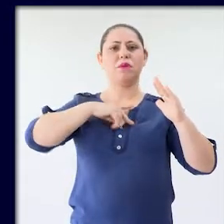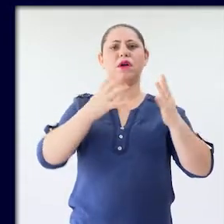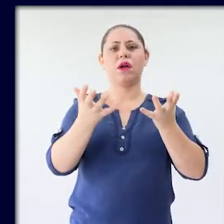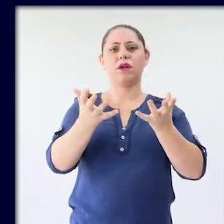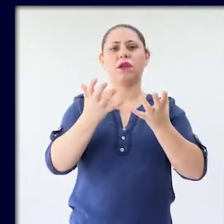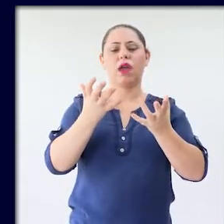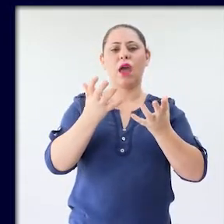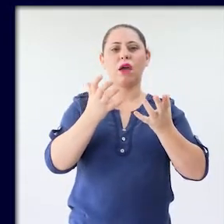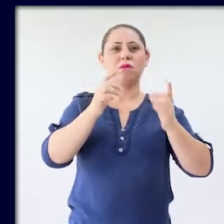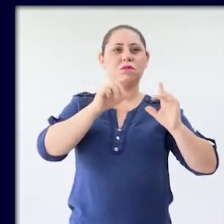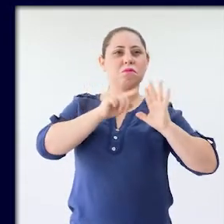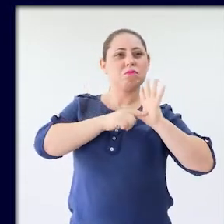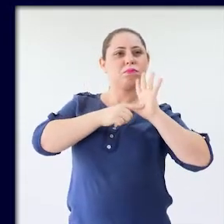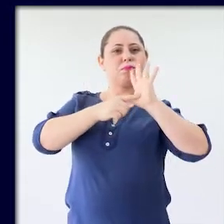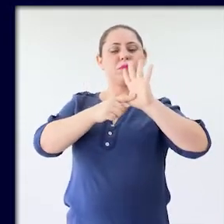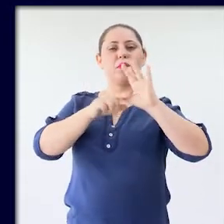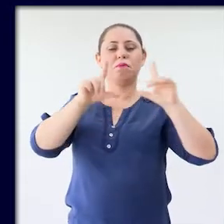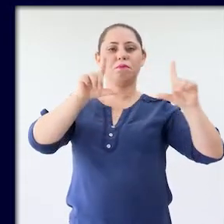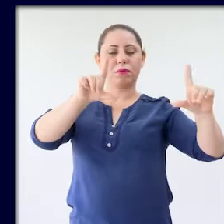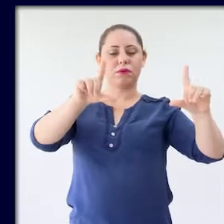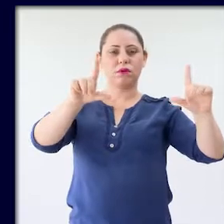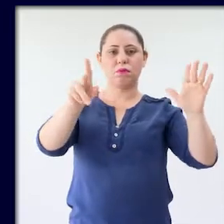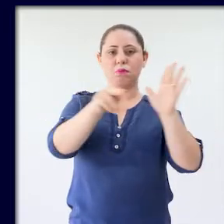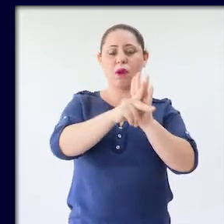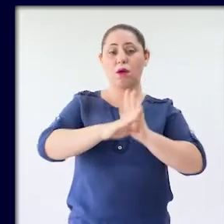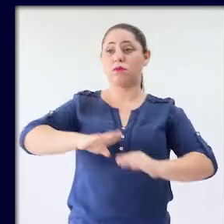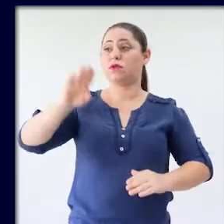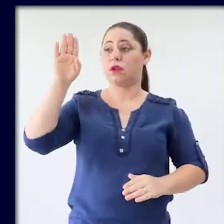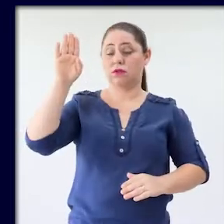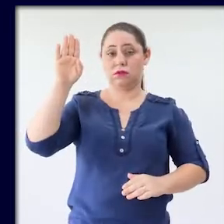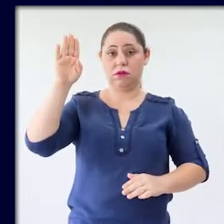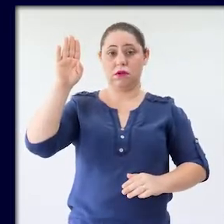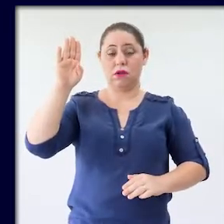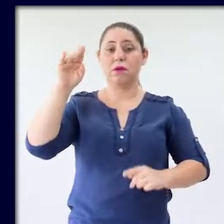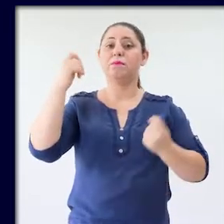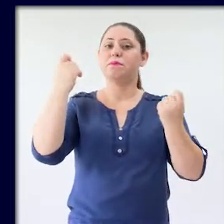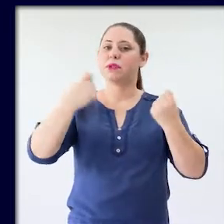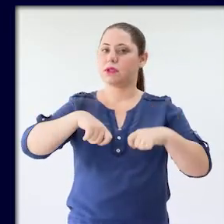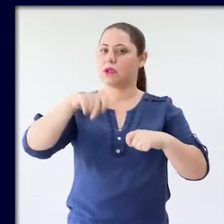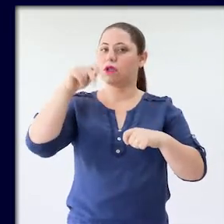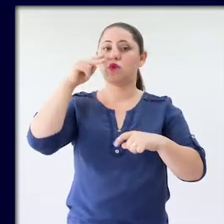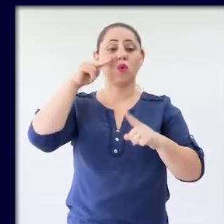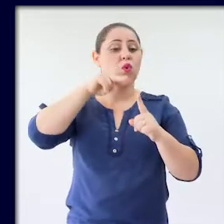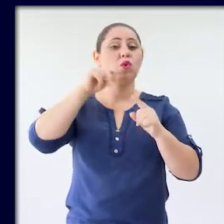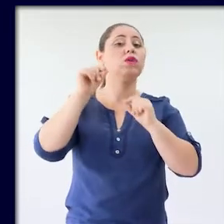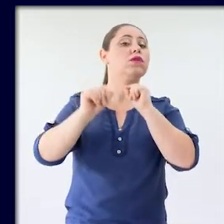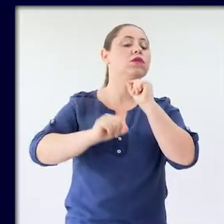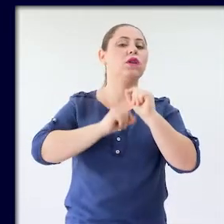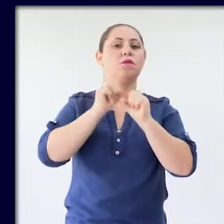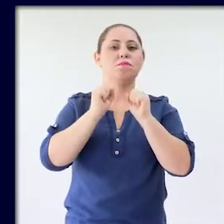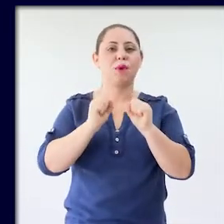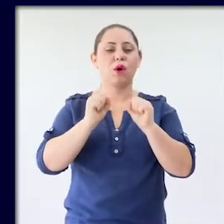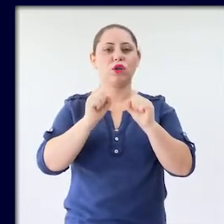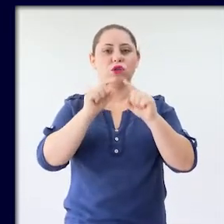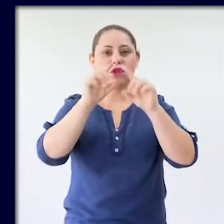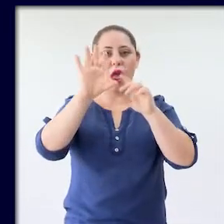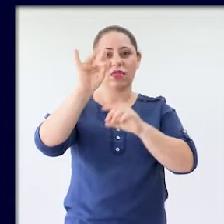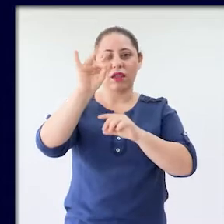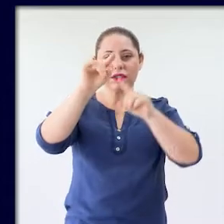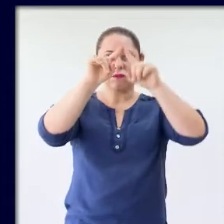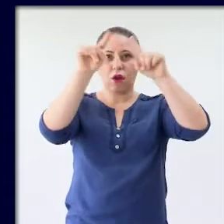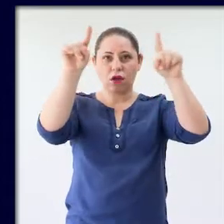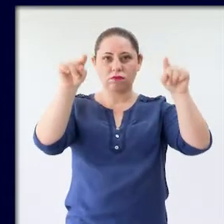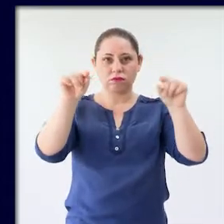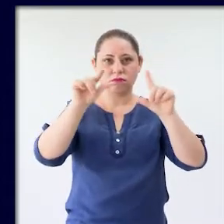quiser estampar a propaganda política ali do seu candidato, ele deverá observar que ele pode, no máximo, colocar um adesivo de meio metro